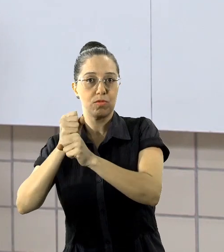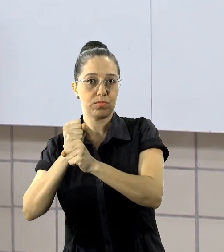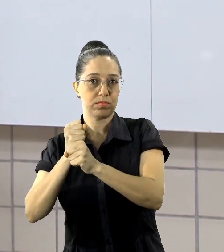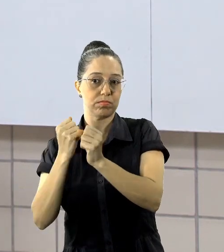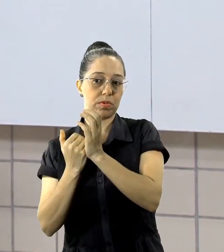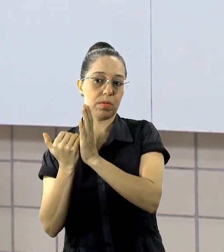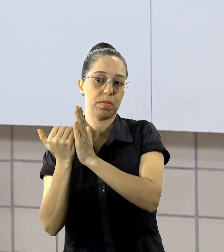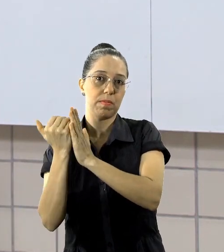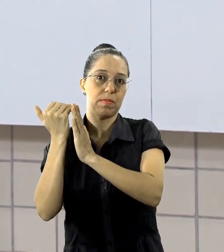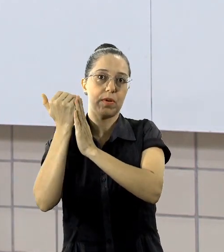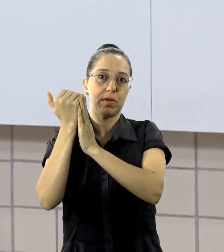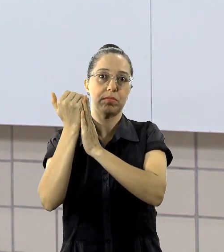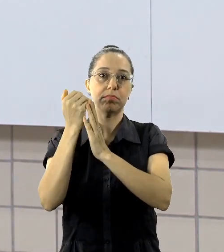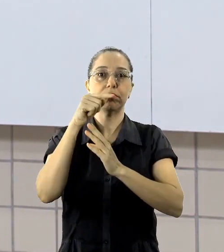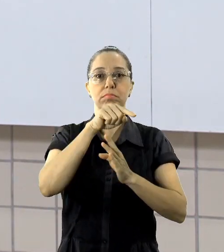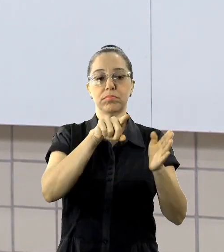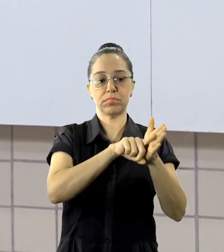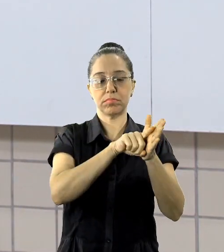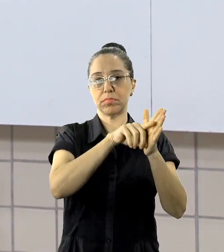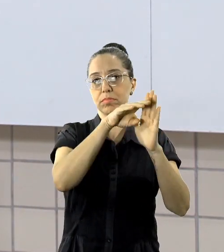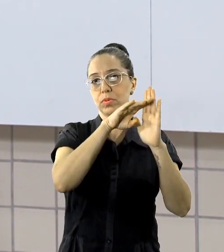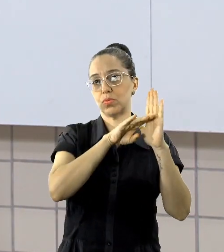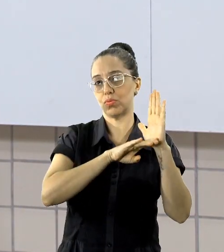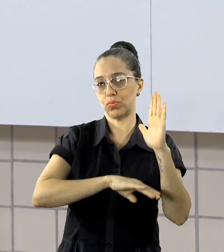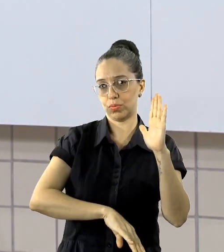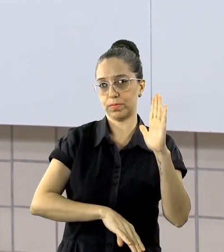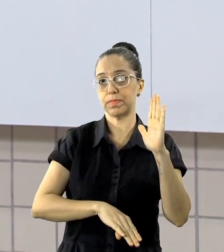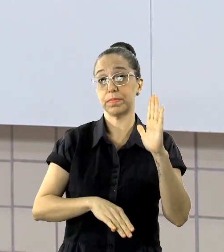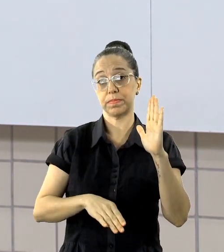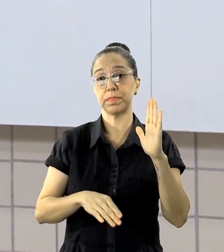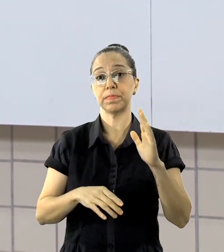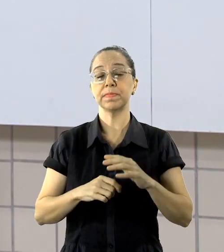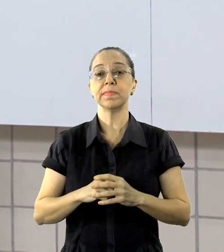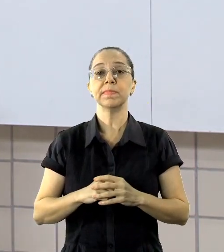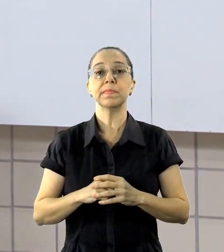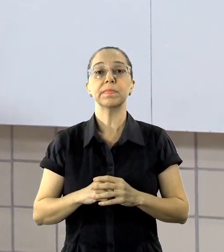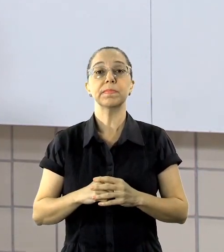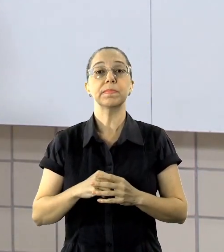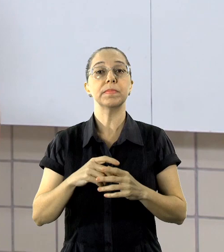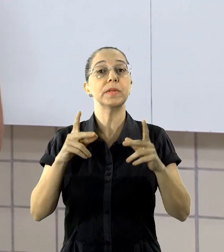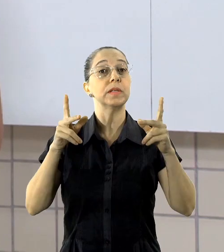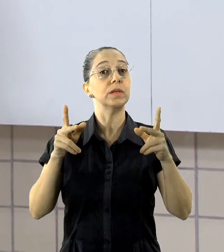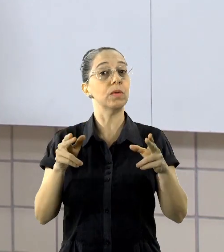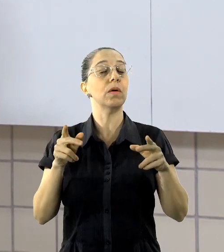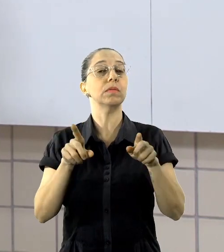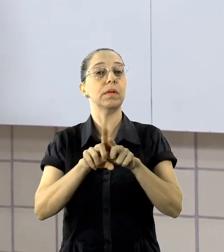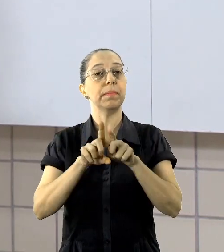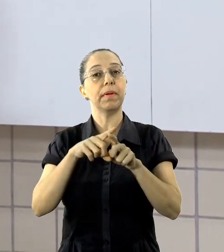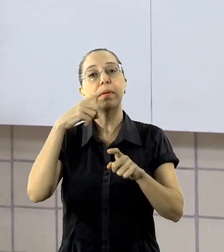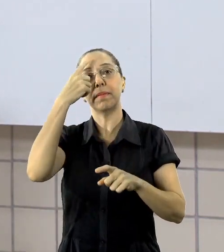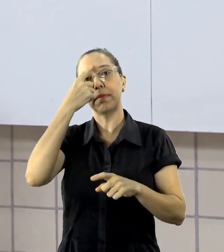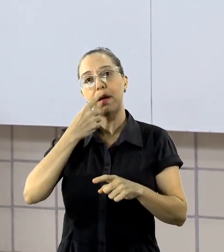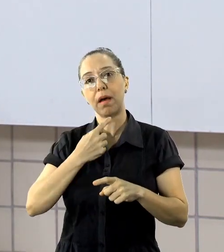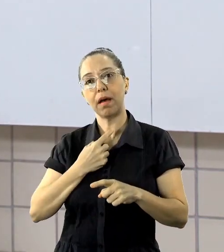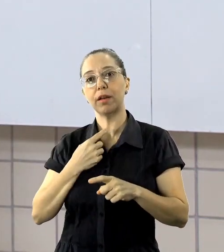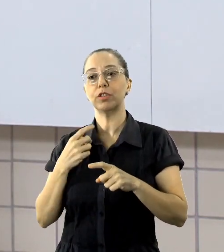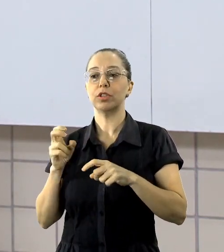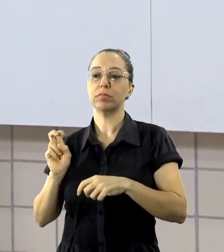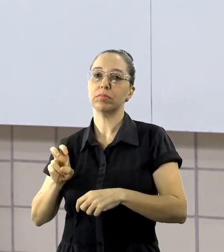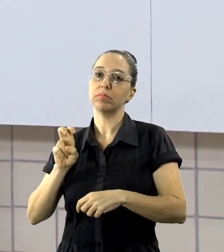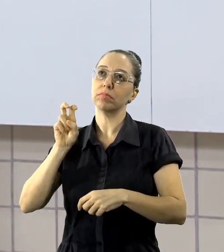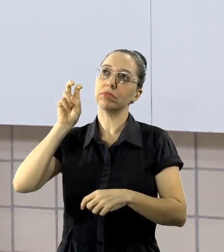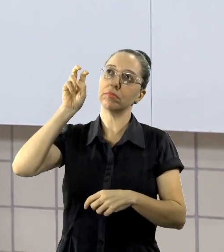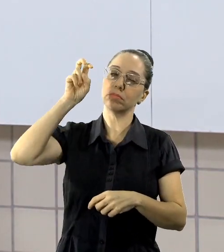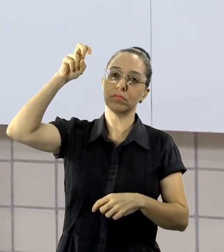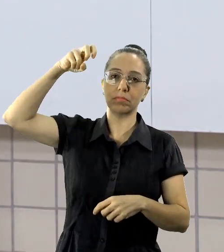faz, a subtração desfaz e vice-versa. Como você viu naquelas primeiras imagens, o ato de subir e descer